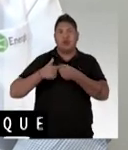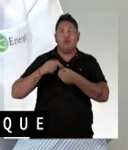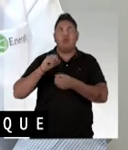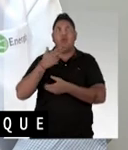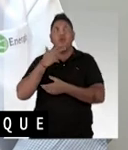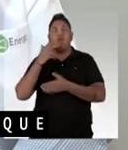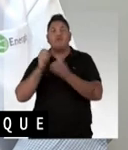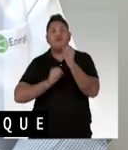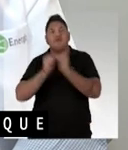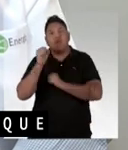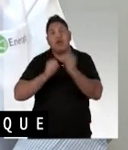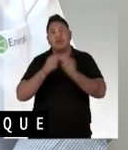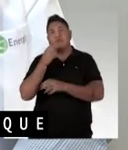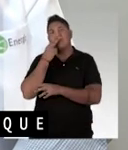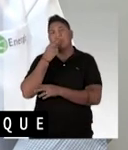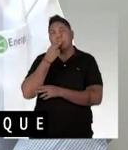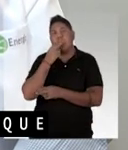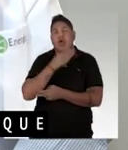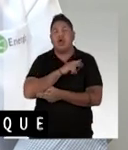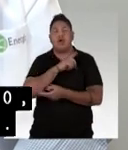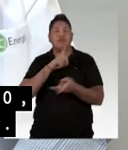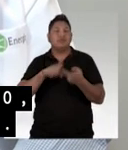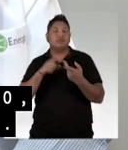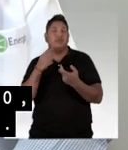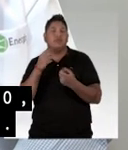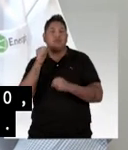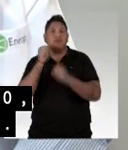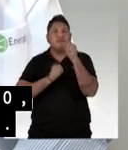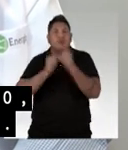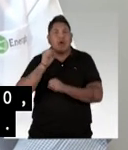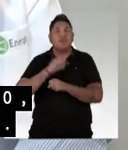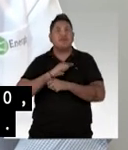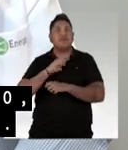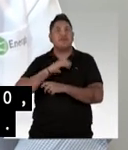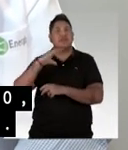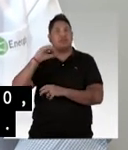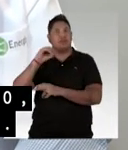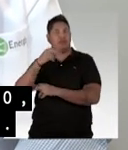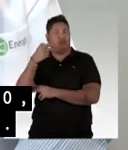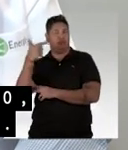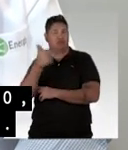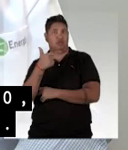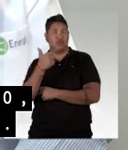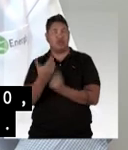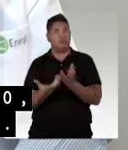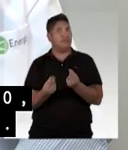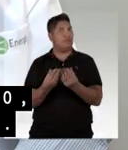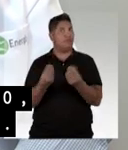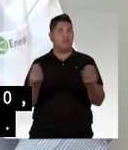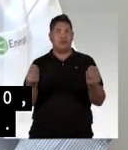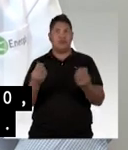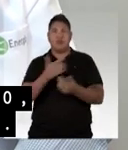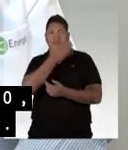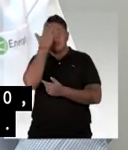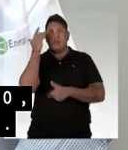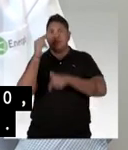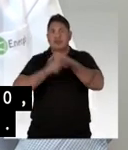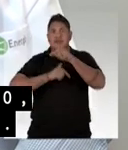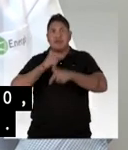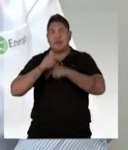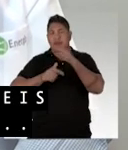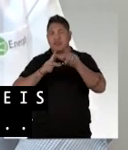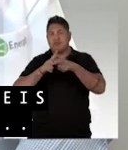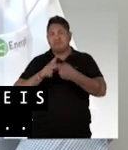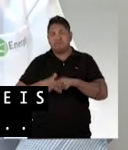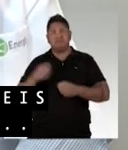trabalham em fábrica de cigarro, em fábricas que emitem CO2 em excesso, quem trabalha